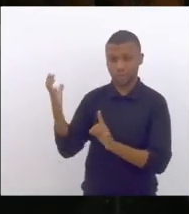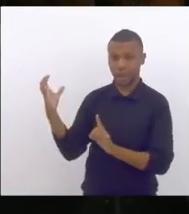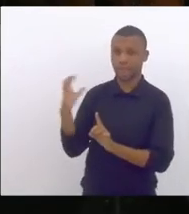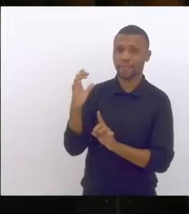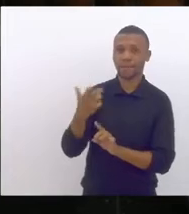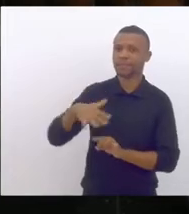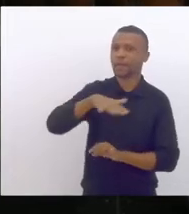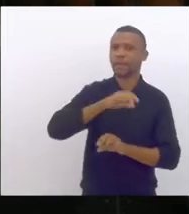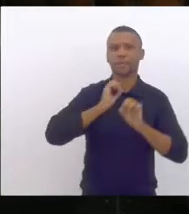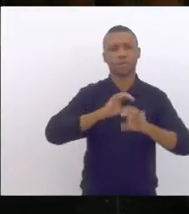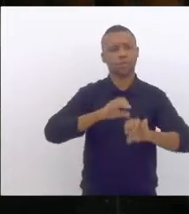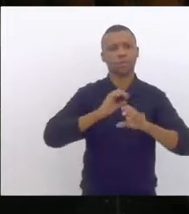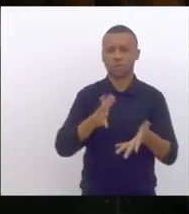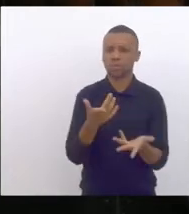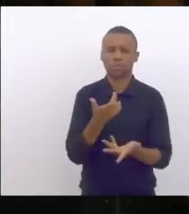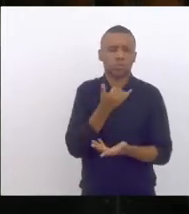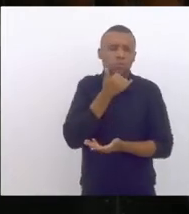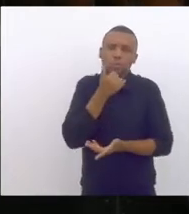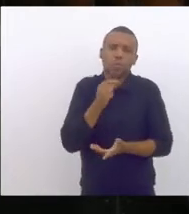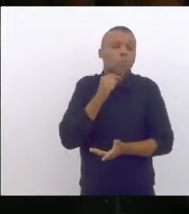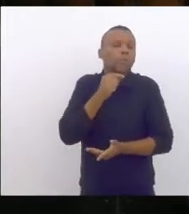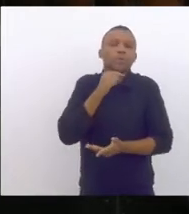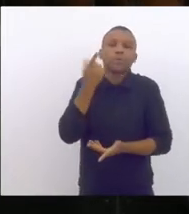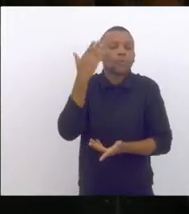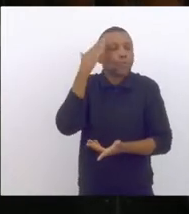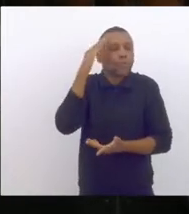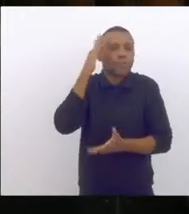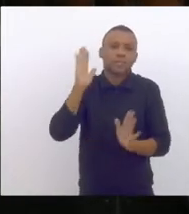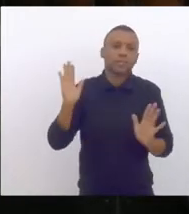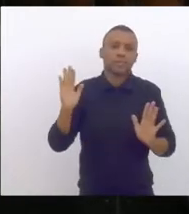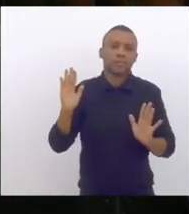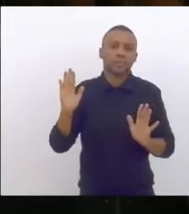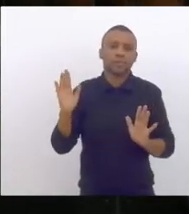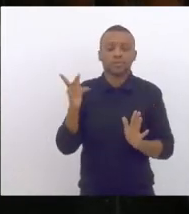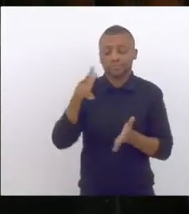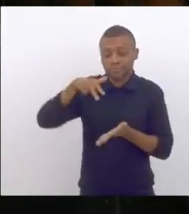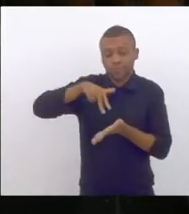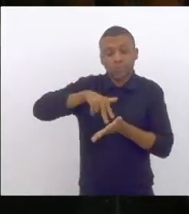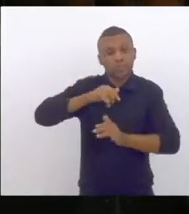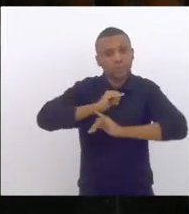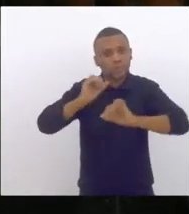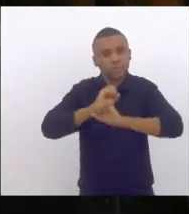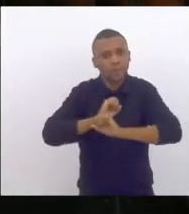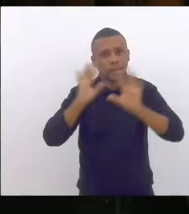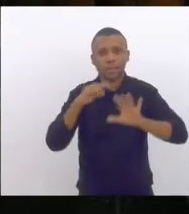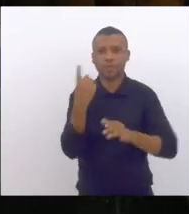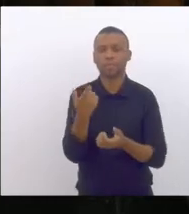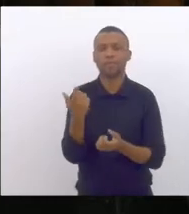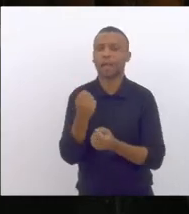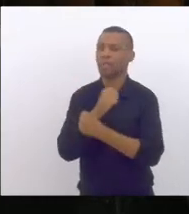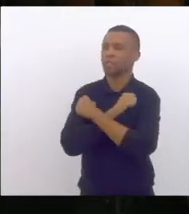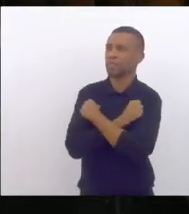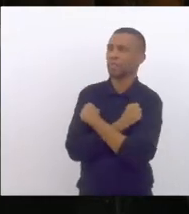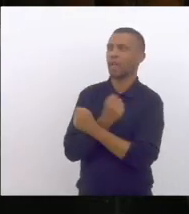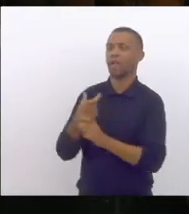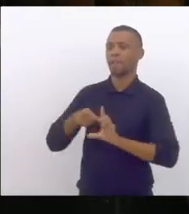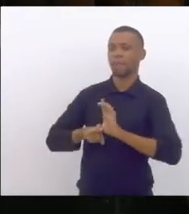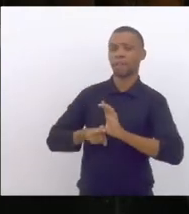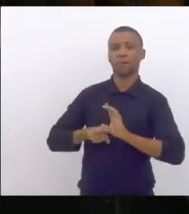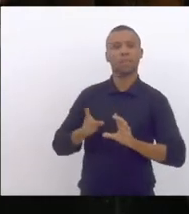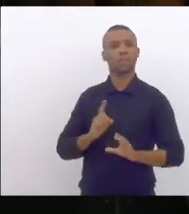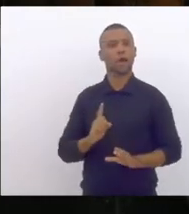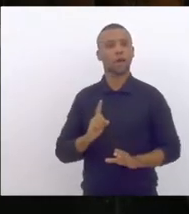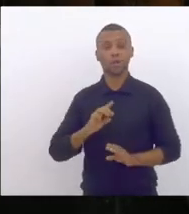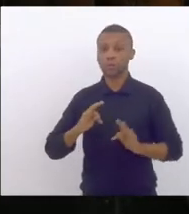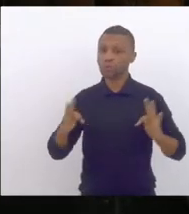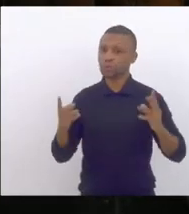deixar muito claro que nós aqui não ficaremos de braços cruzados então todos esses educadores que estão